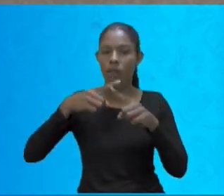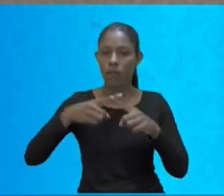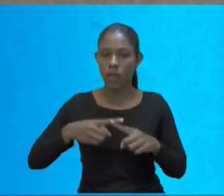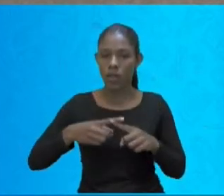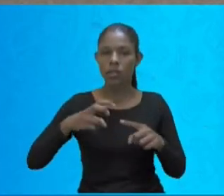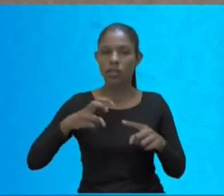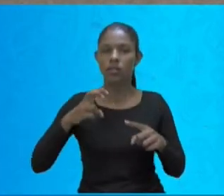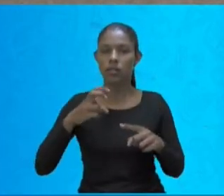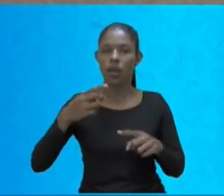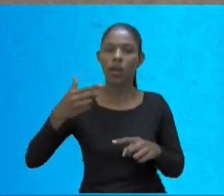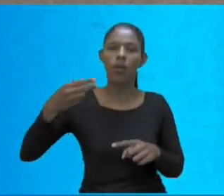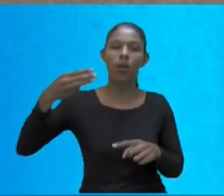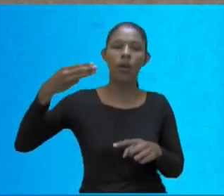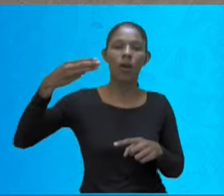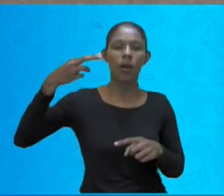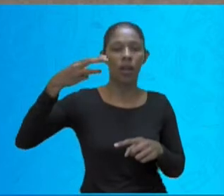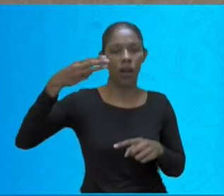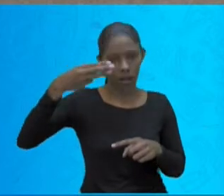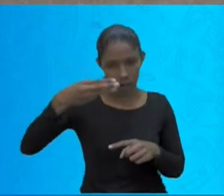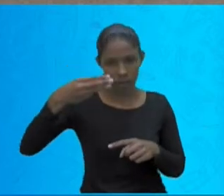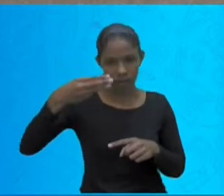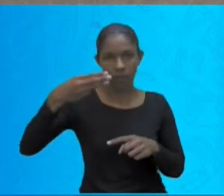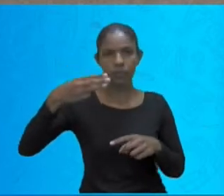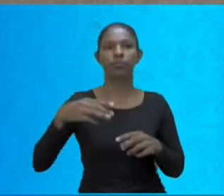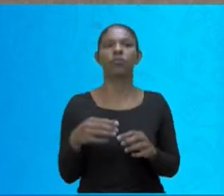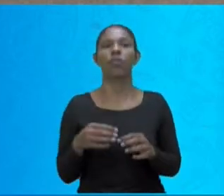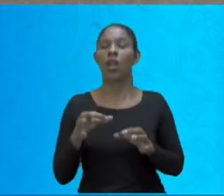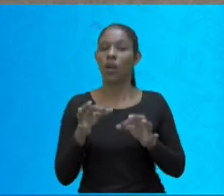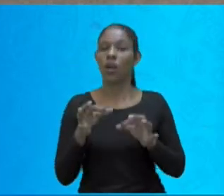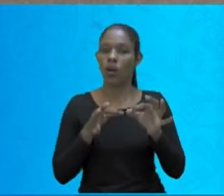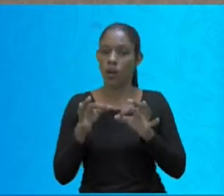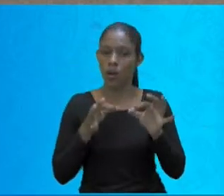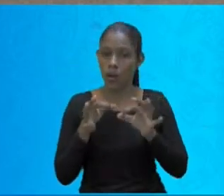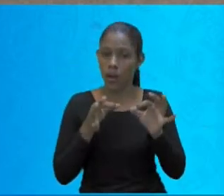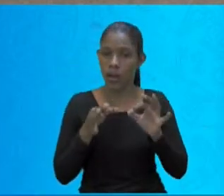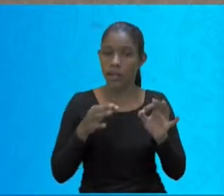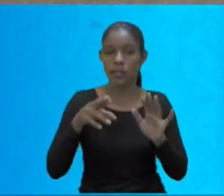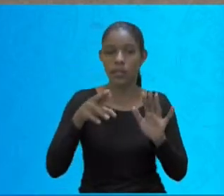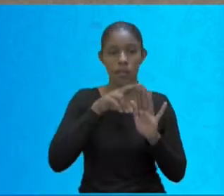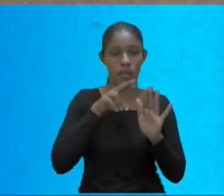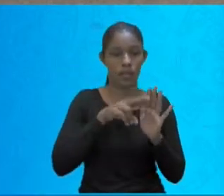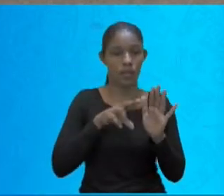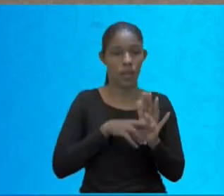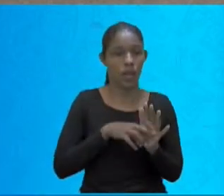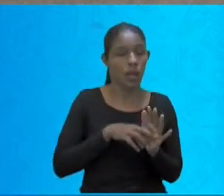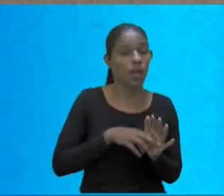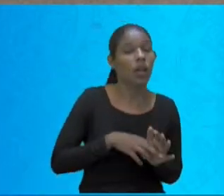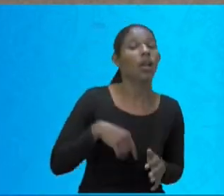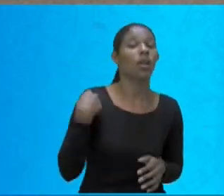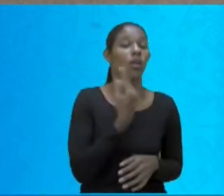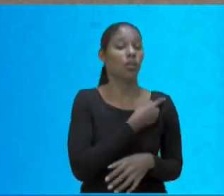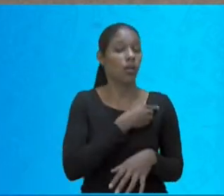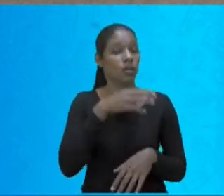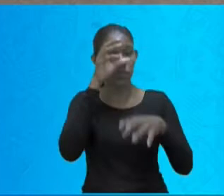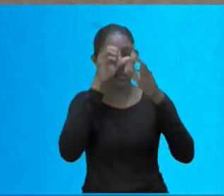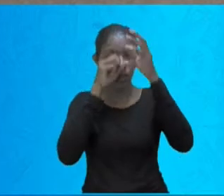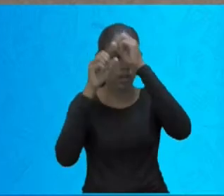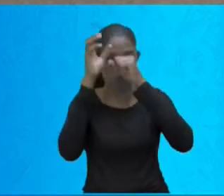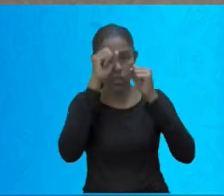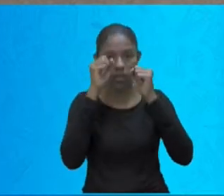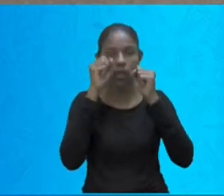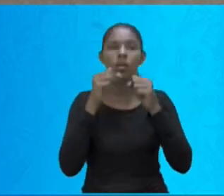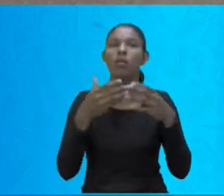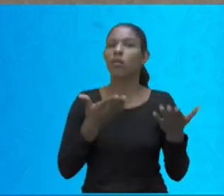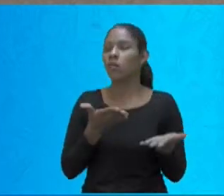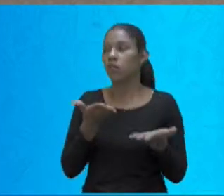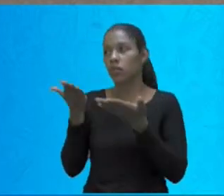5 elevado ao cubo. Aplicando as propriedades que nós estudamos, vocês estão vendo aqui que o